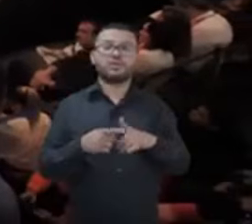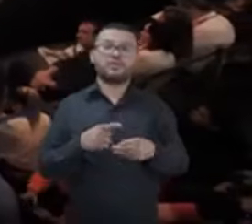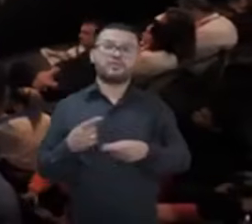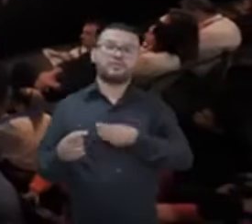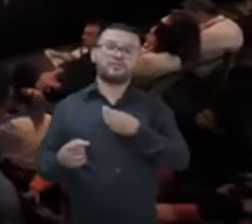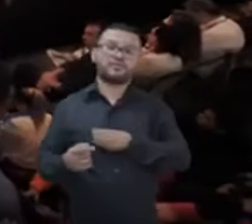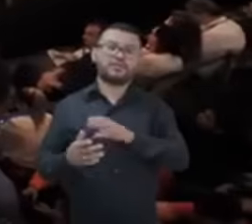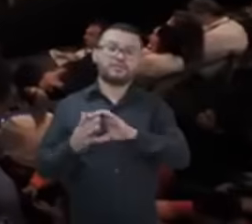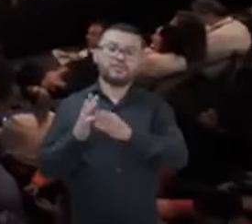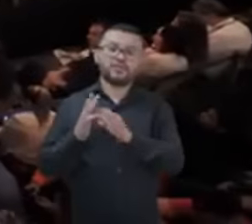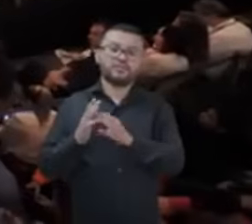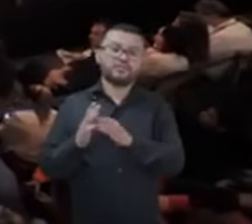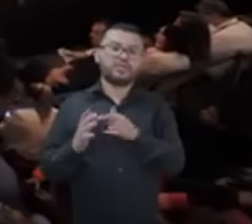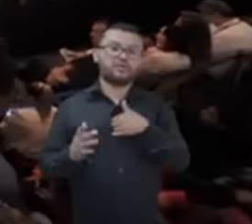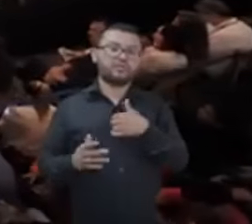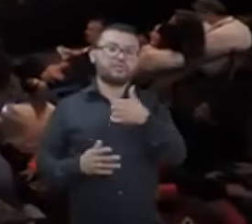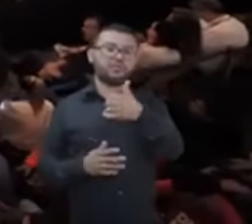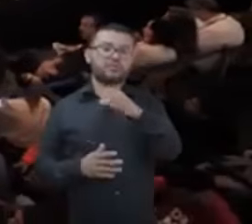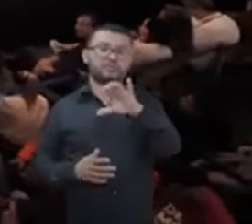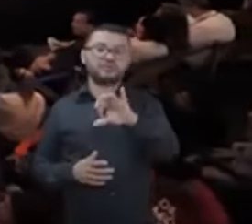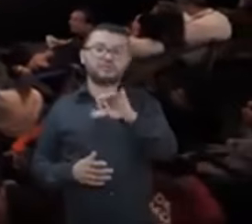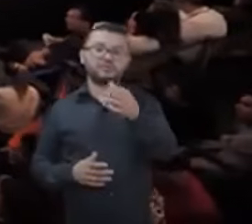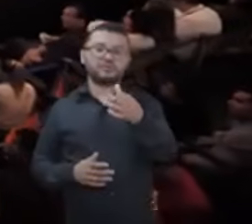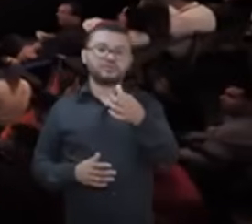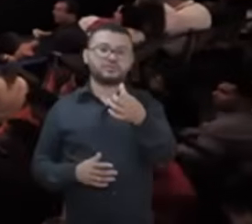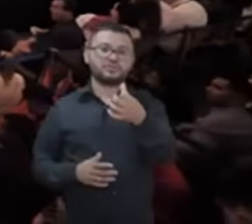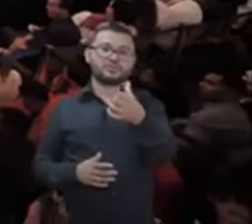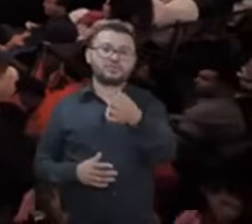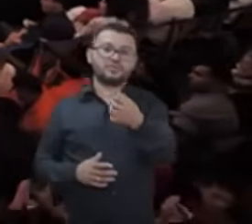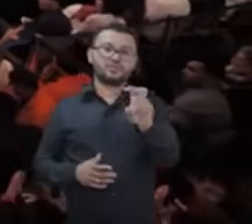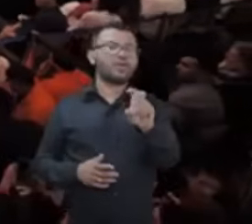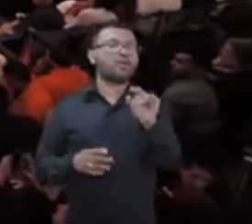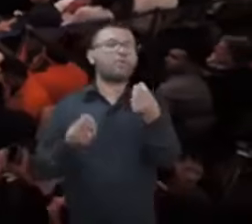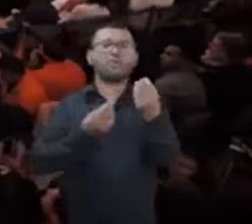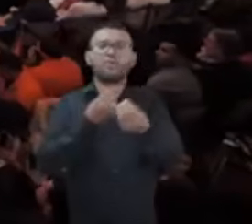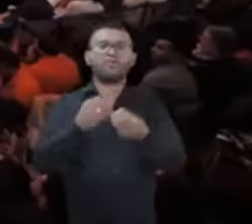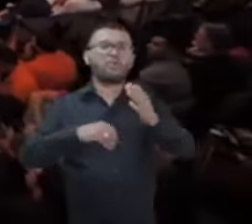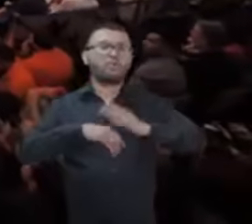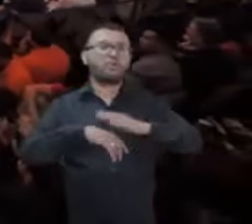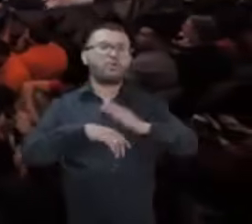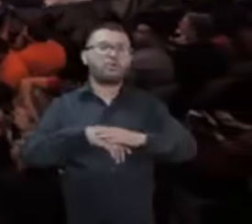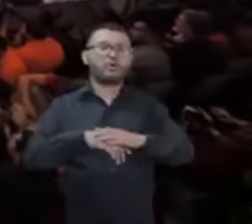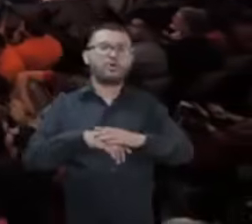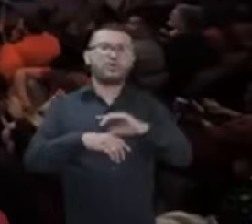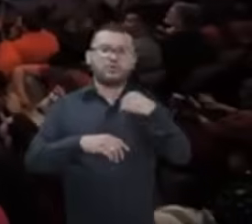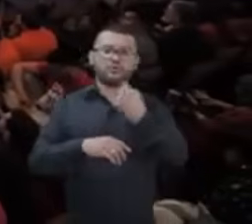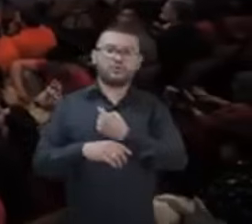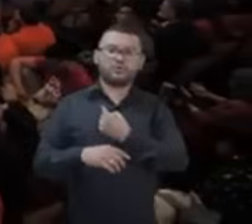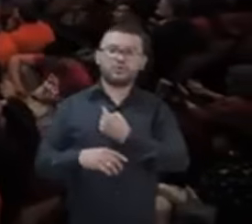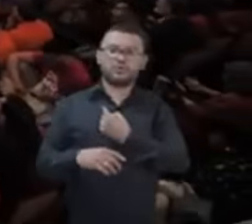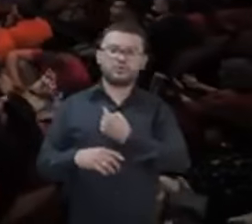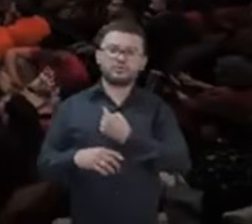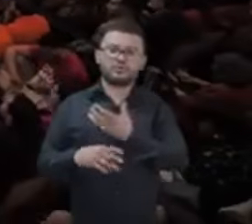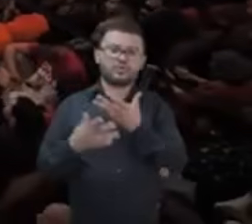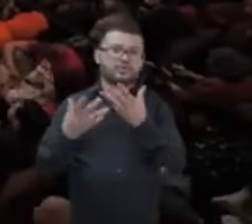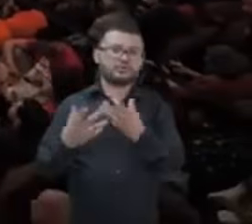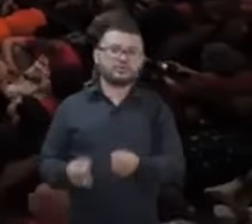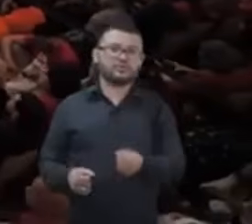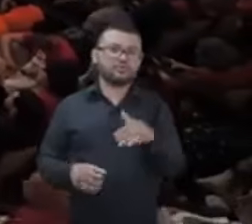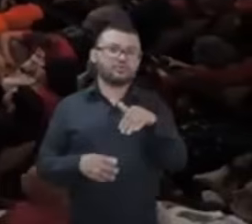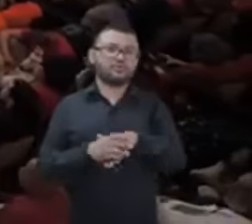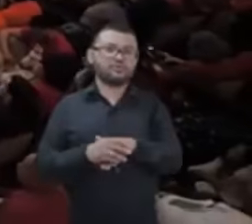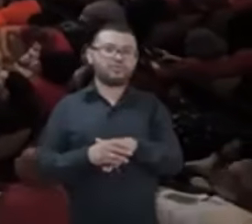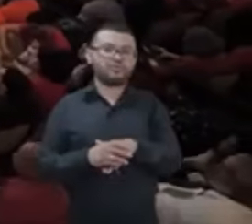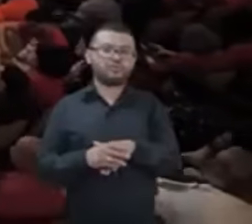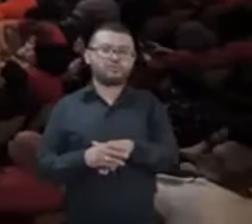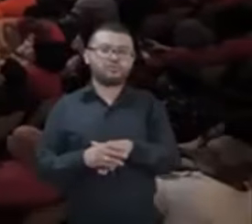partidária desde 1985, eu não sei onde que nós aprovamos que nós não somos mais a favor do voto em